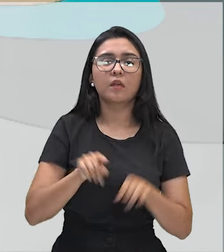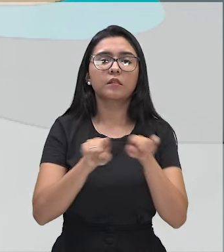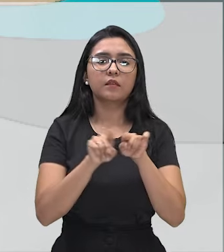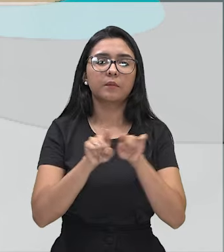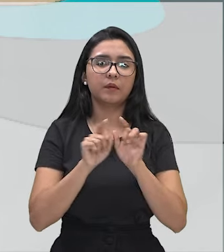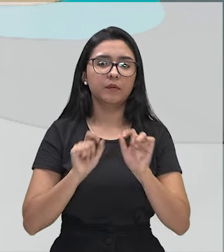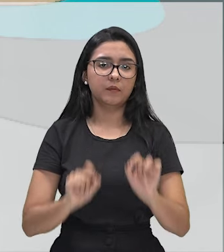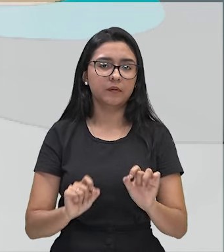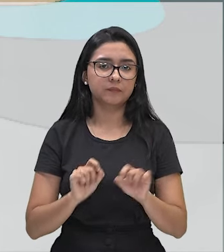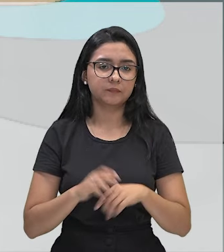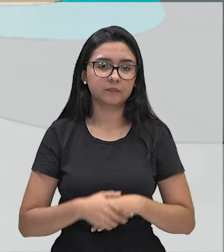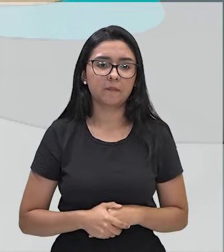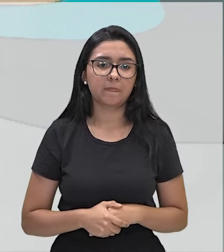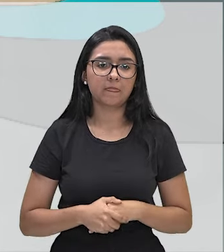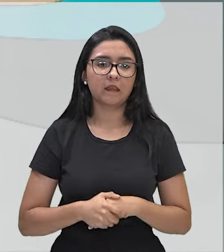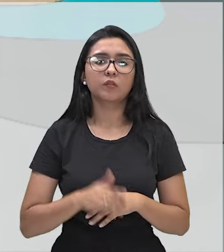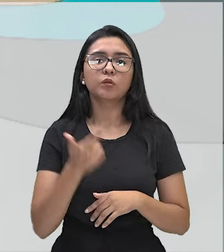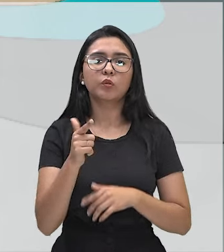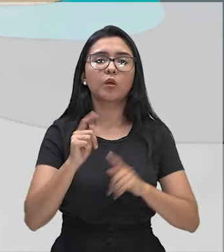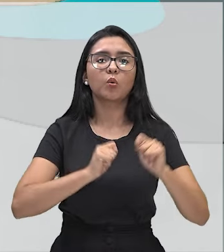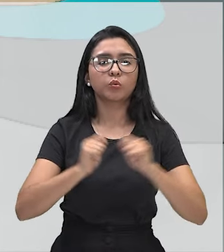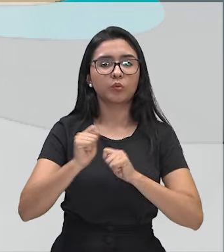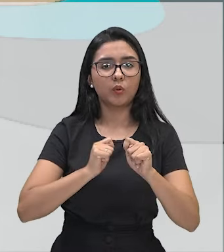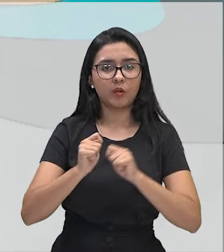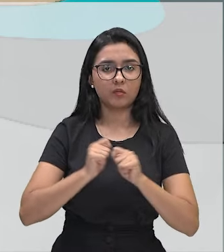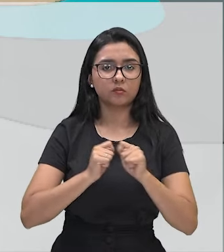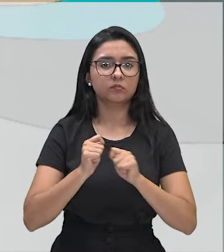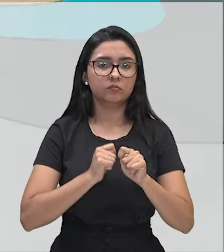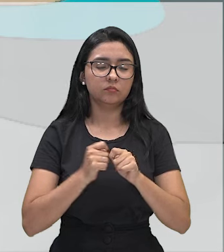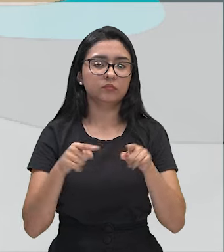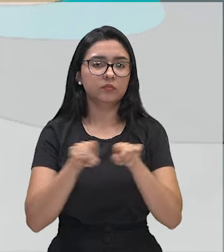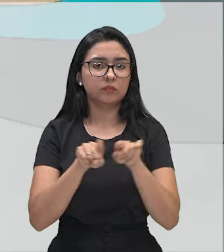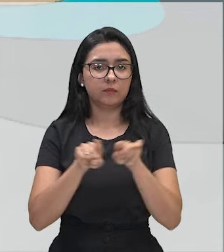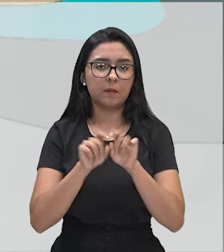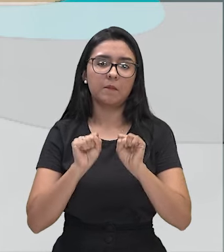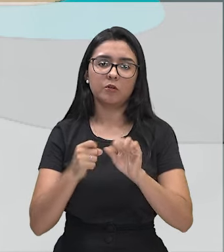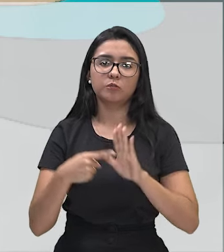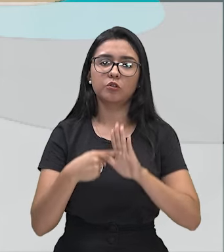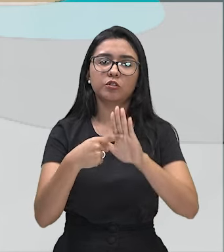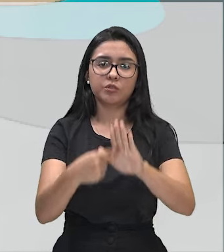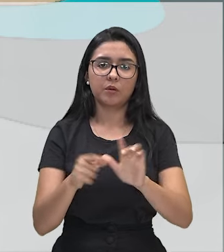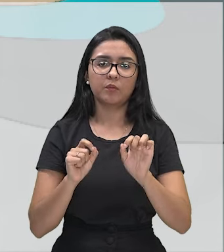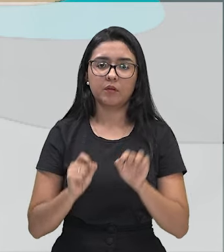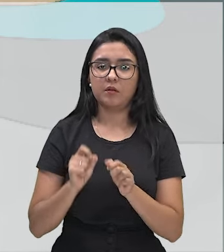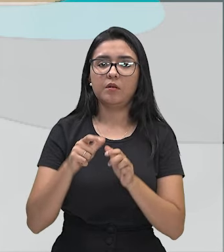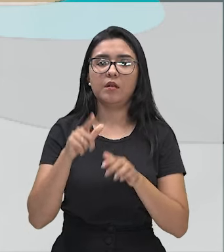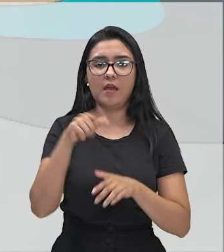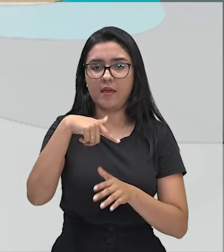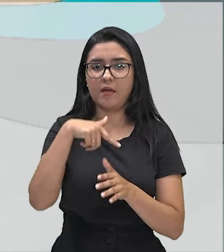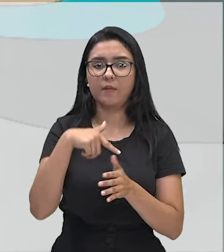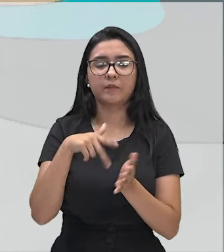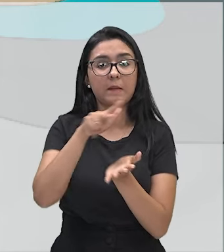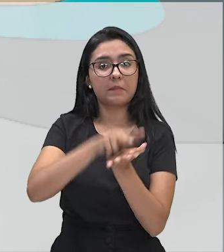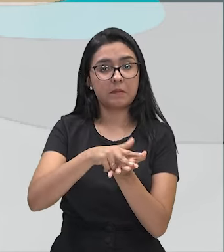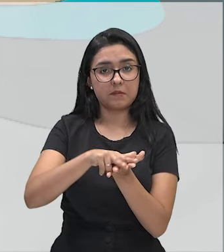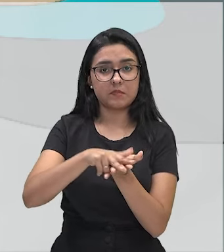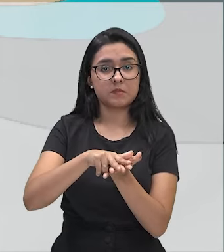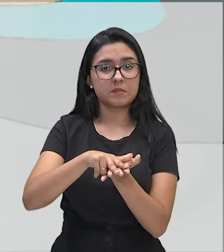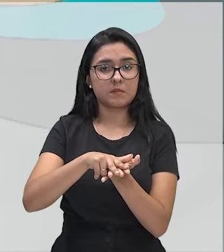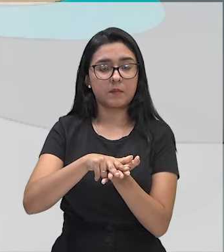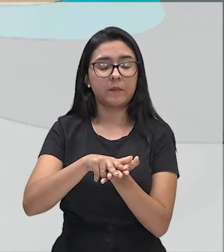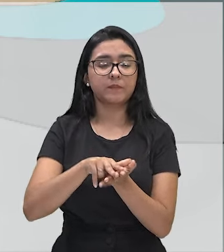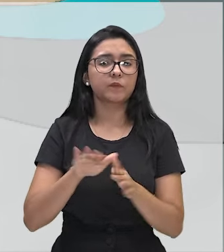liberação involuntária de urina podem eh sinalizar é um quadro de epilepsia e quais